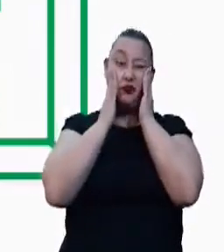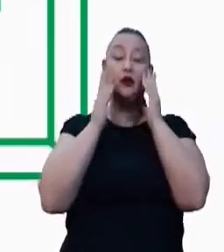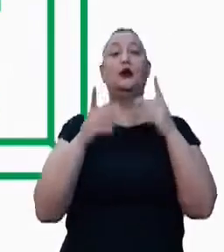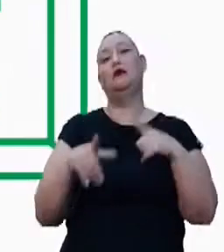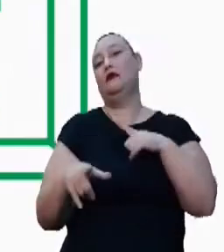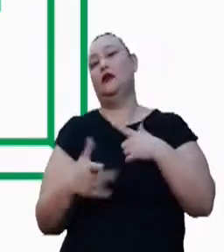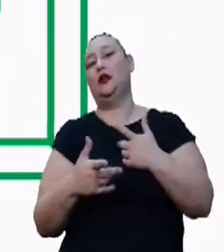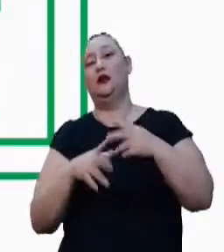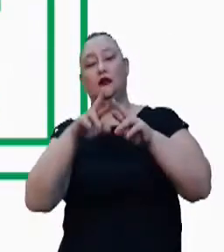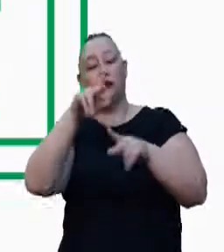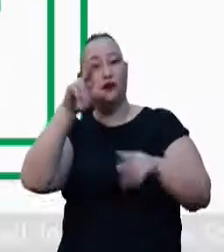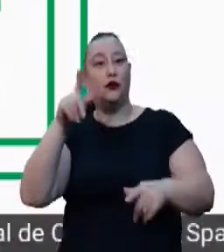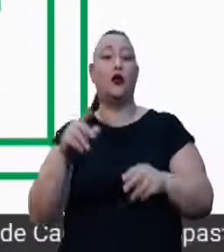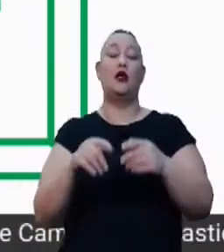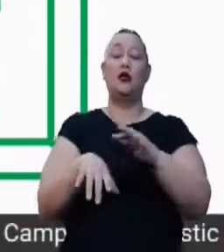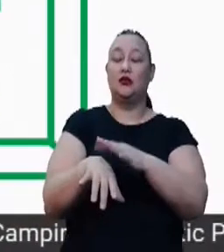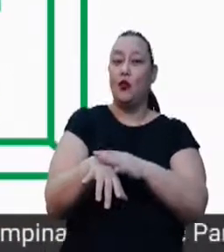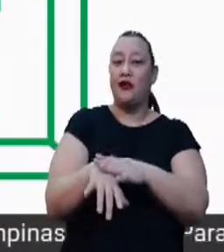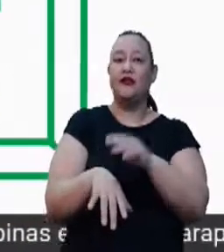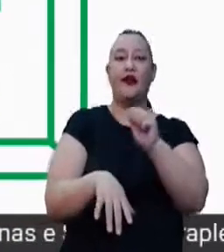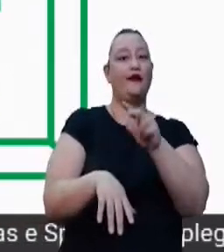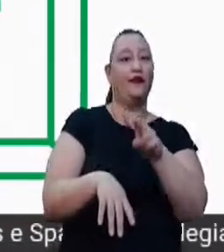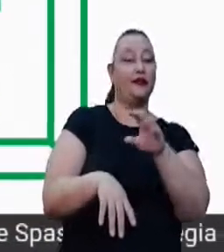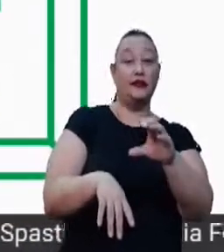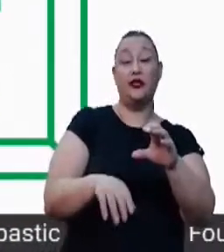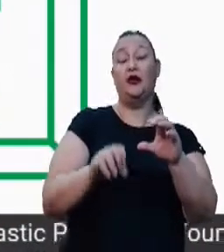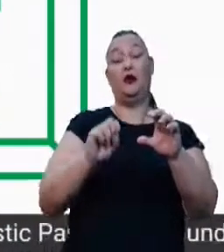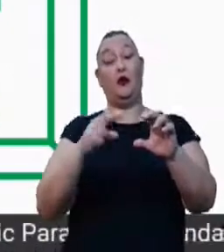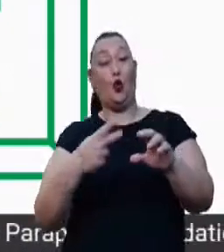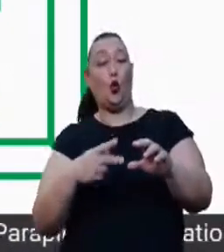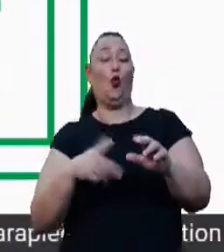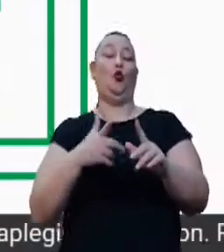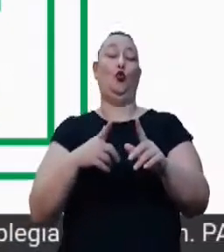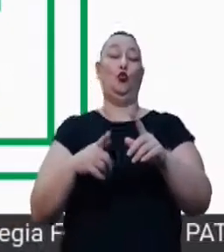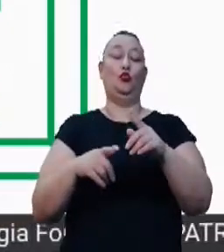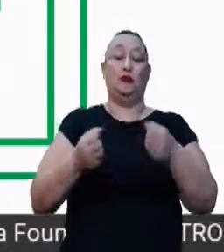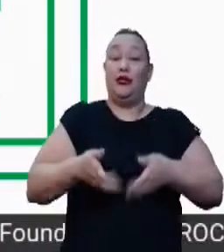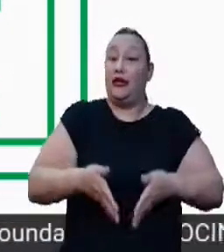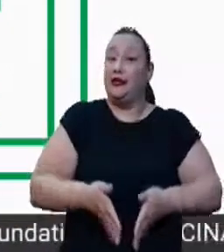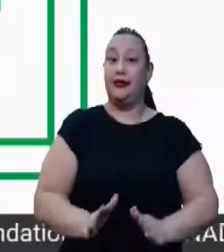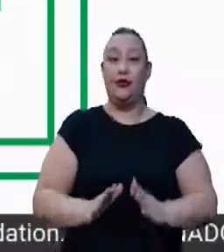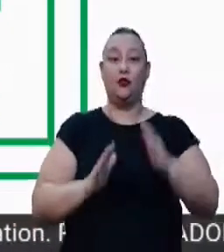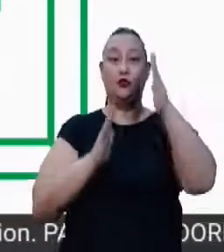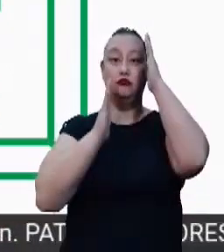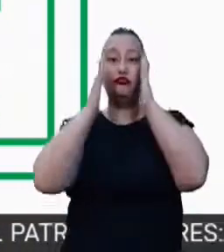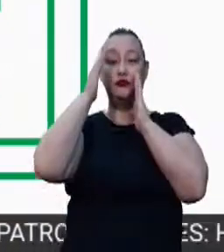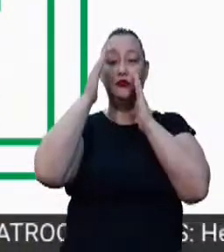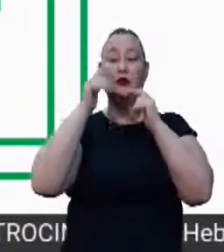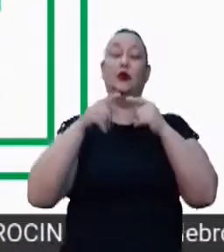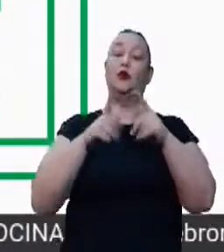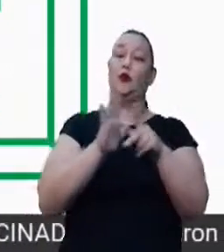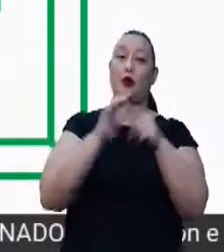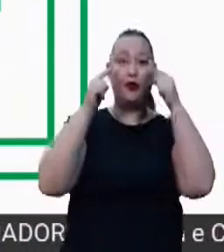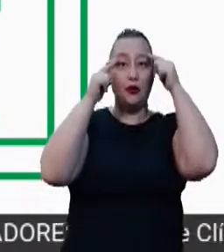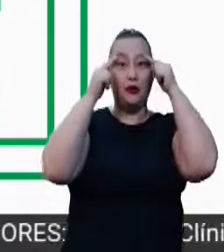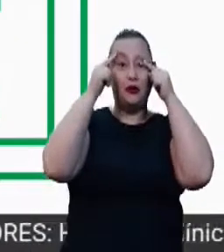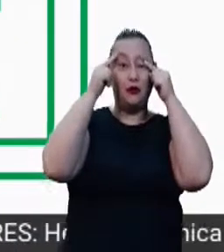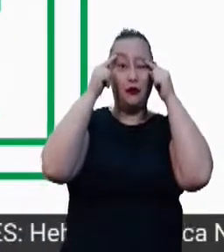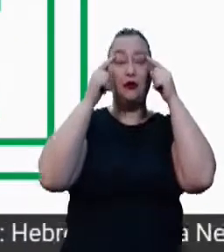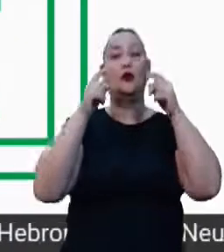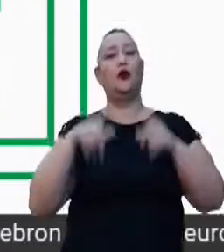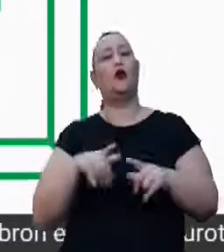exemplo, de AVC, ou por pessoas que nasceram mesmo com uma assimetria, um lado mais alto que o outro, da sobrancelha